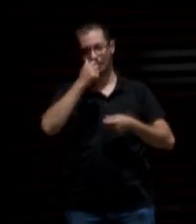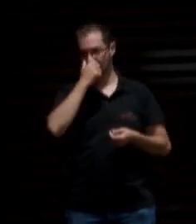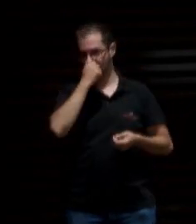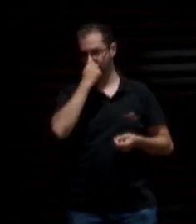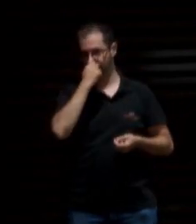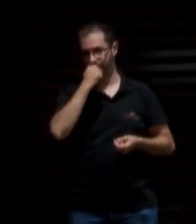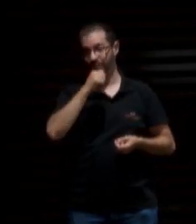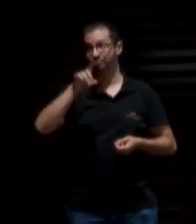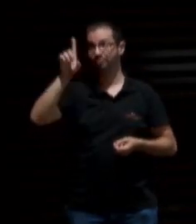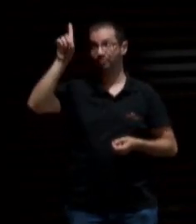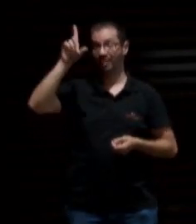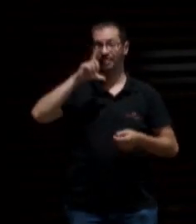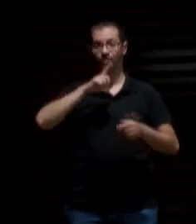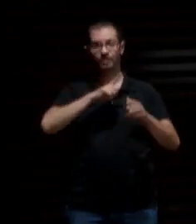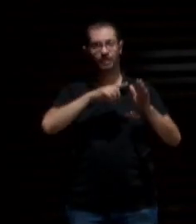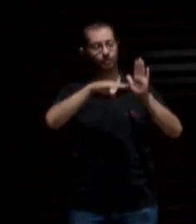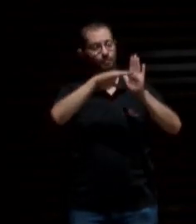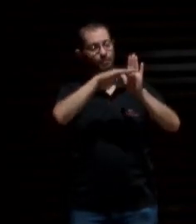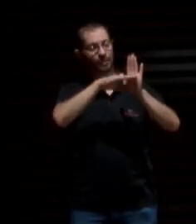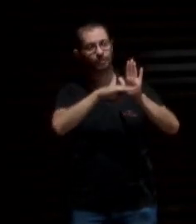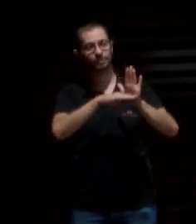E Ele tem um bom propósito com as provações.